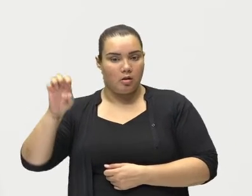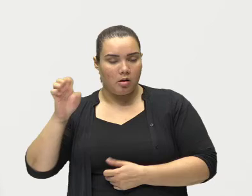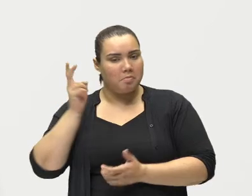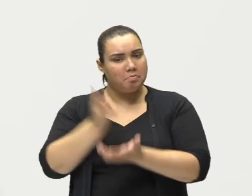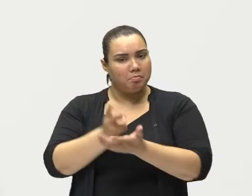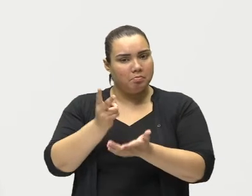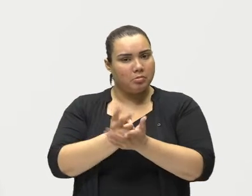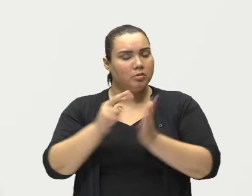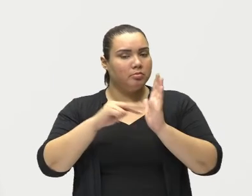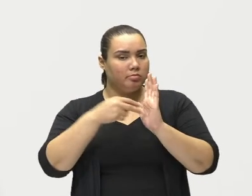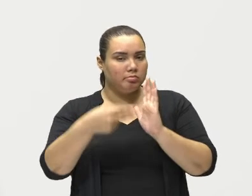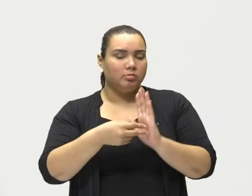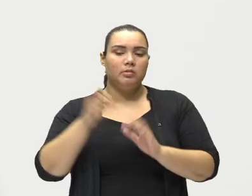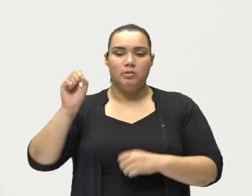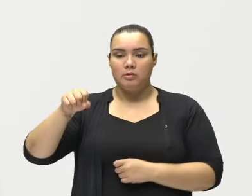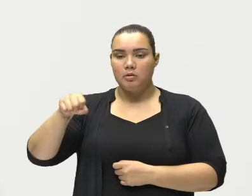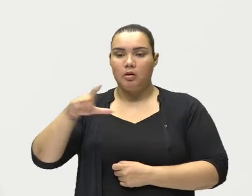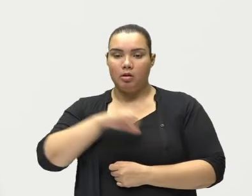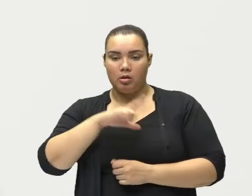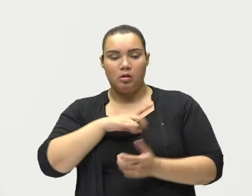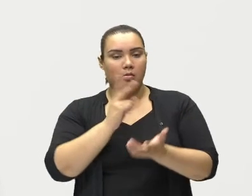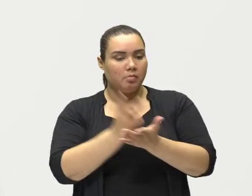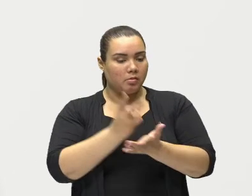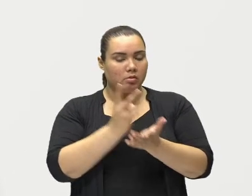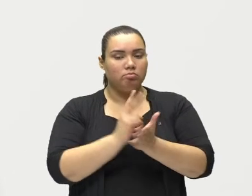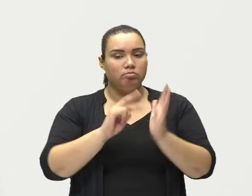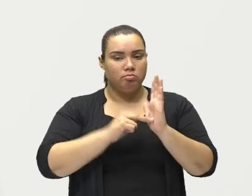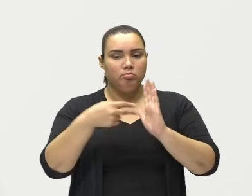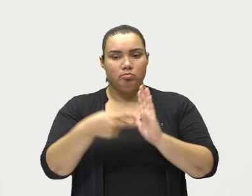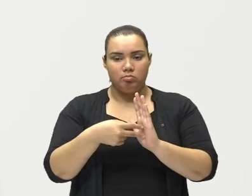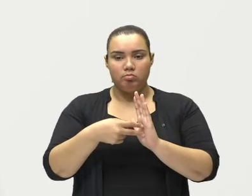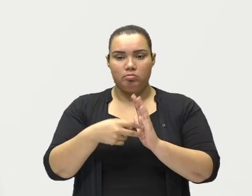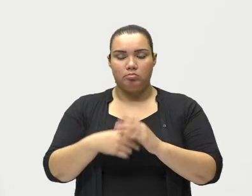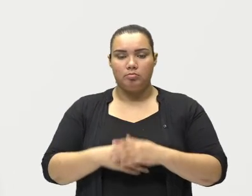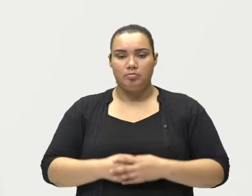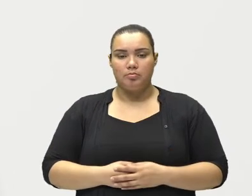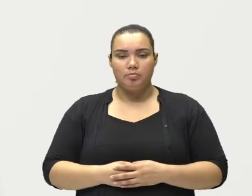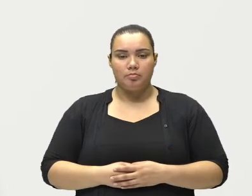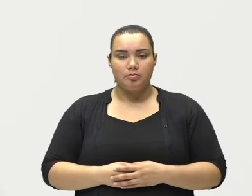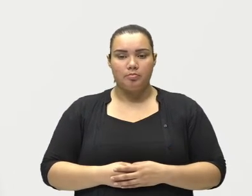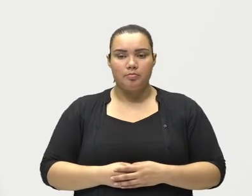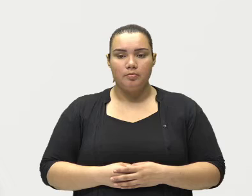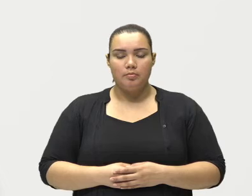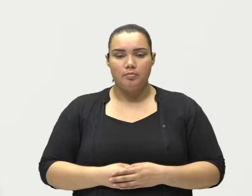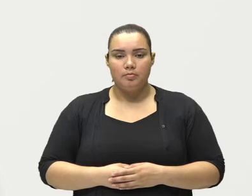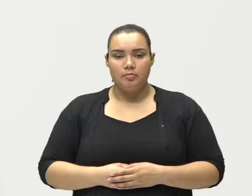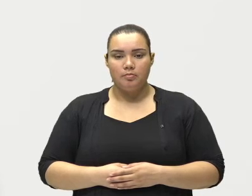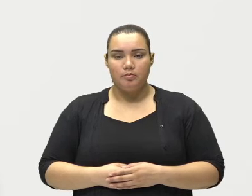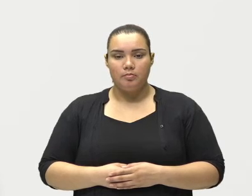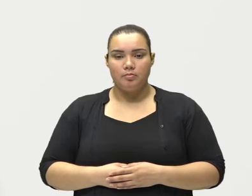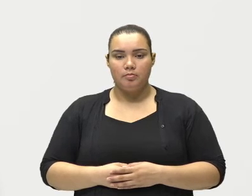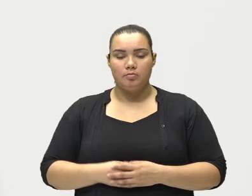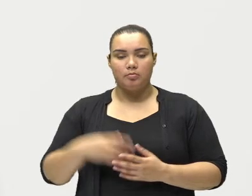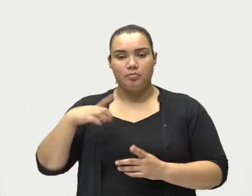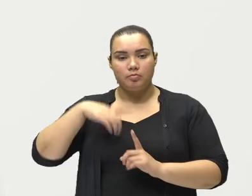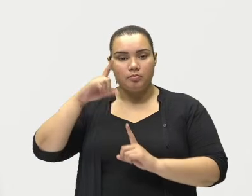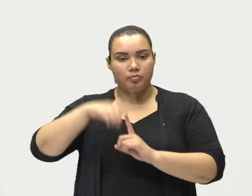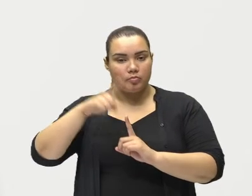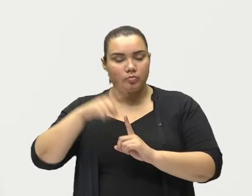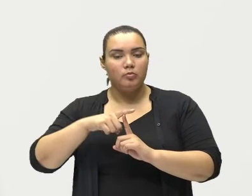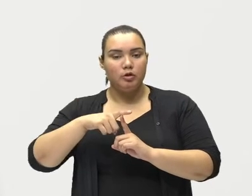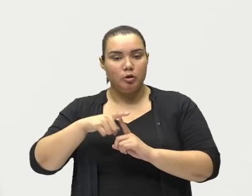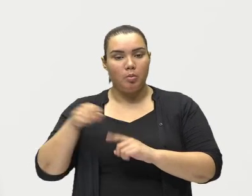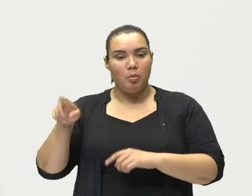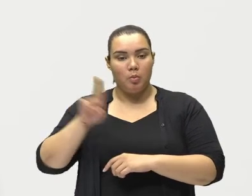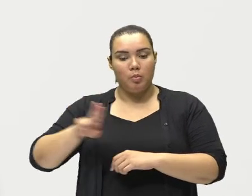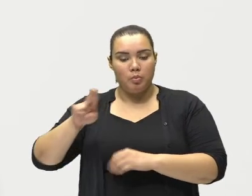sentido de concessão. Mantém o sentido de concessão. Ainda que tenha chovido muito,